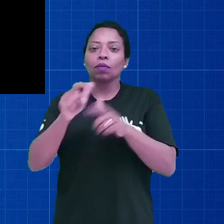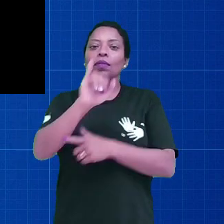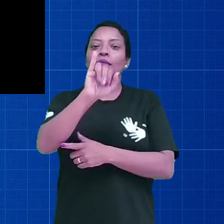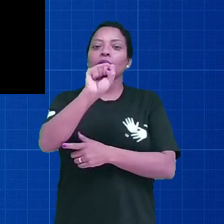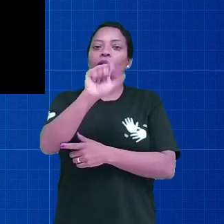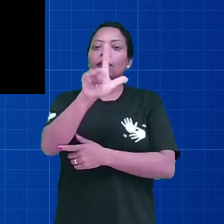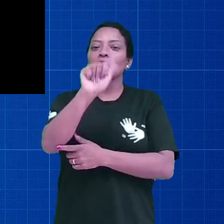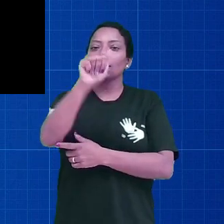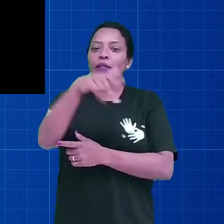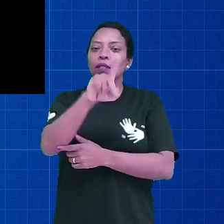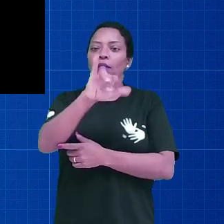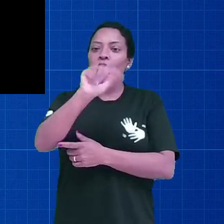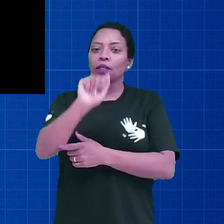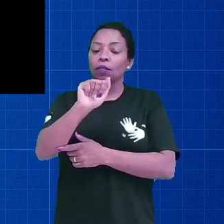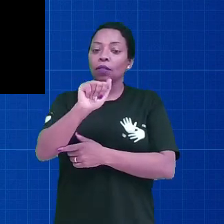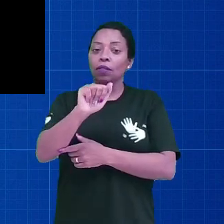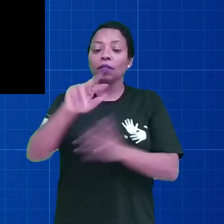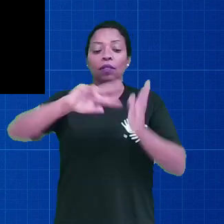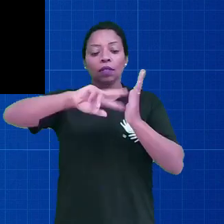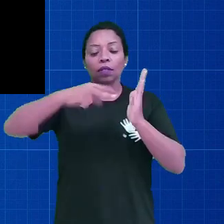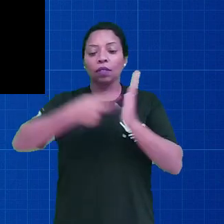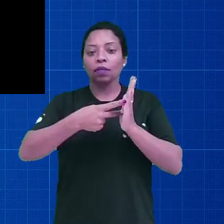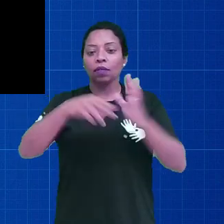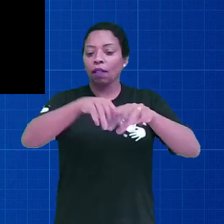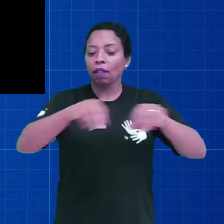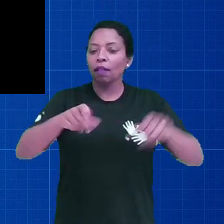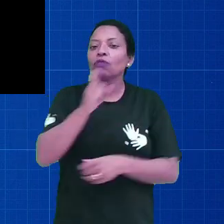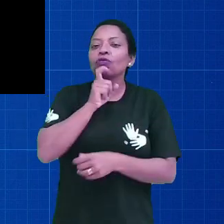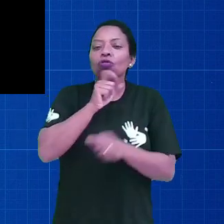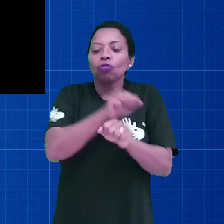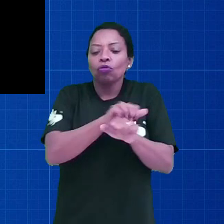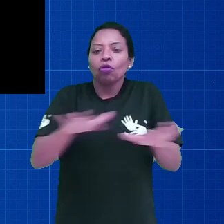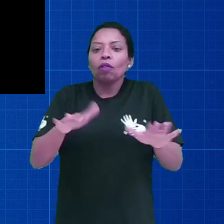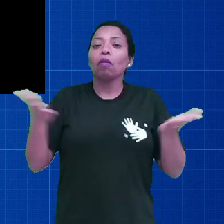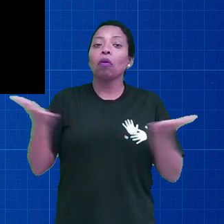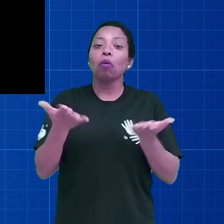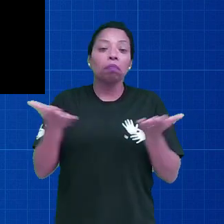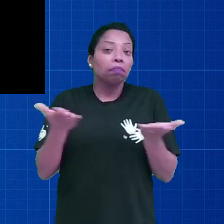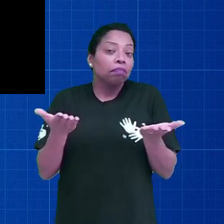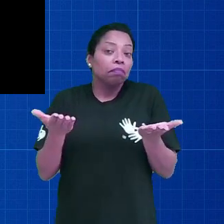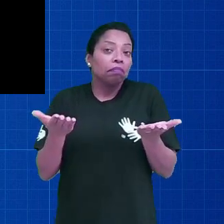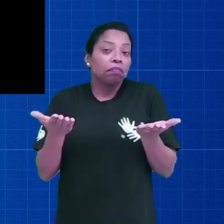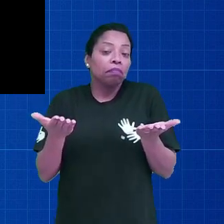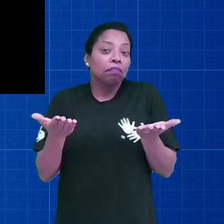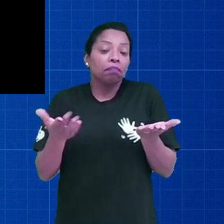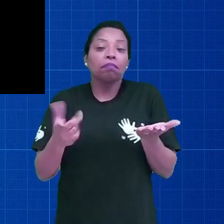de, né, terra de gelo, terra do gelo, né? E hoje, né, ela está